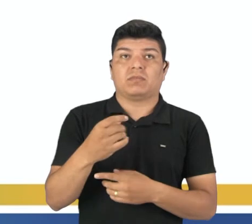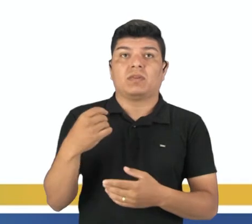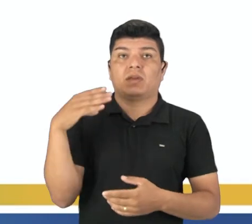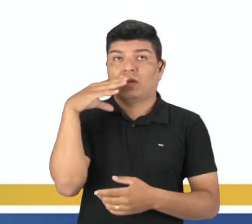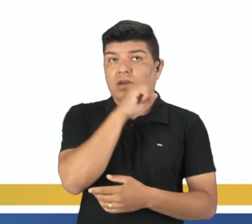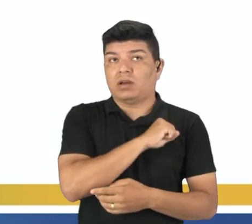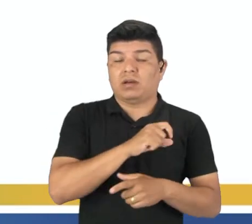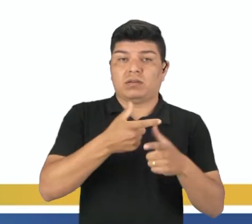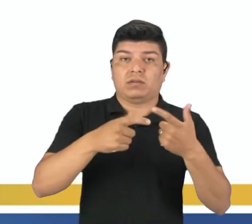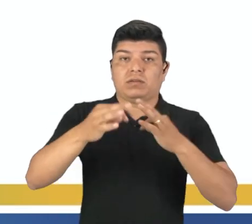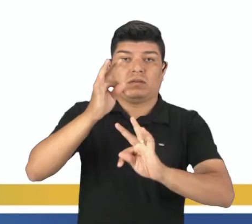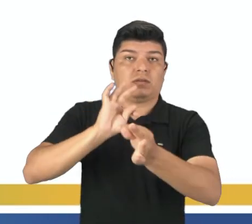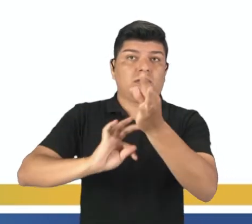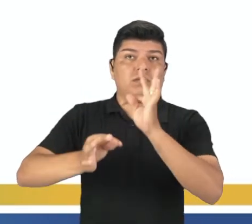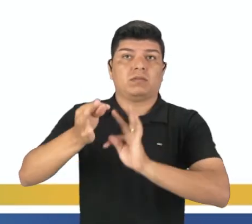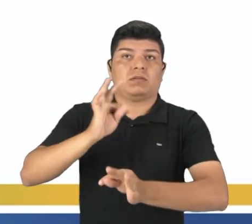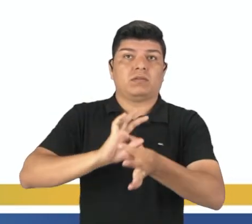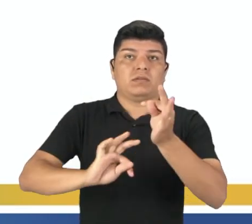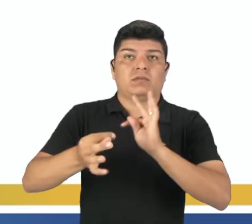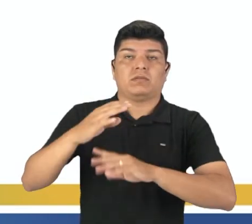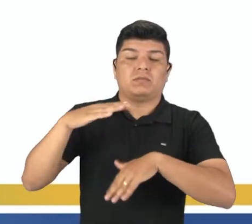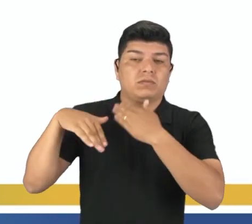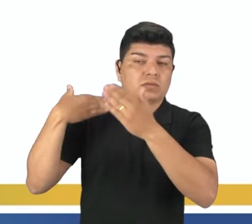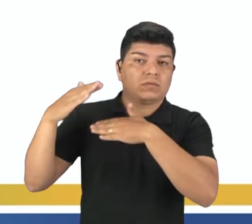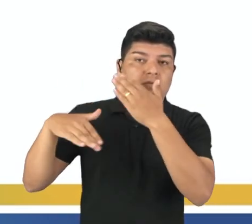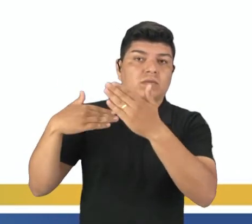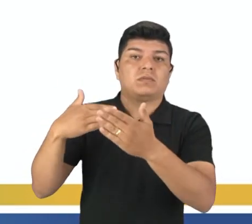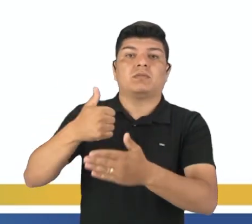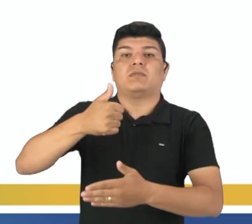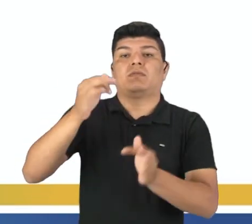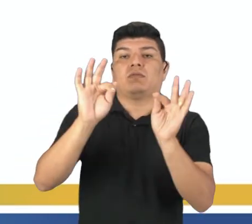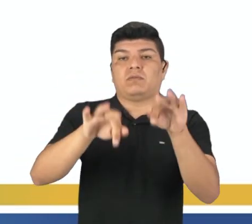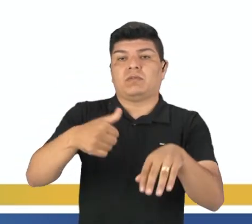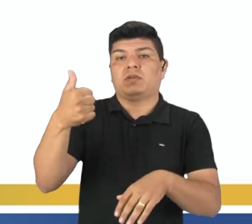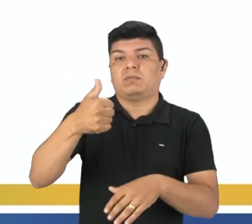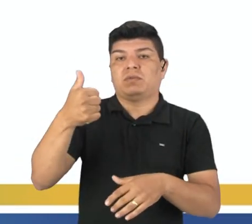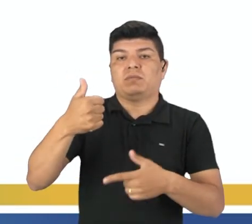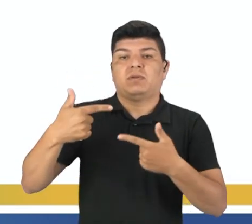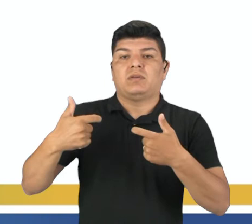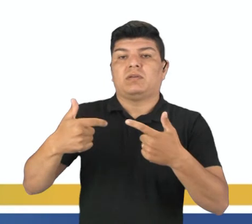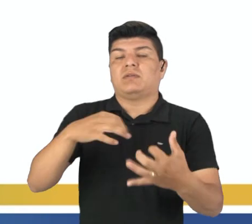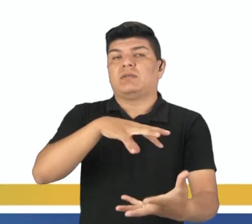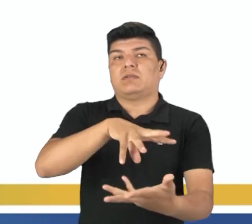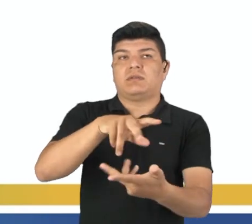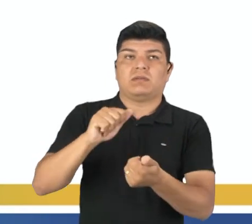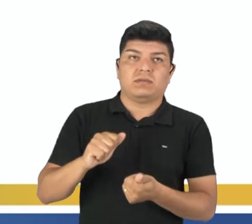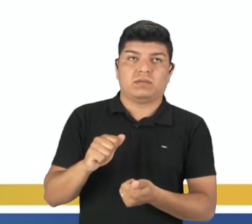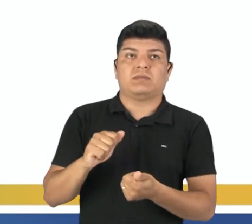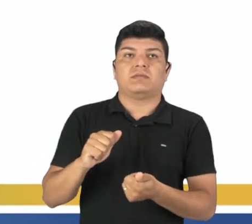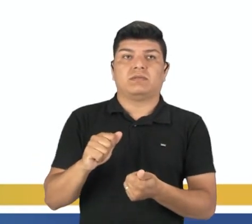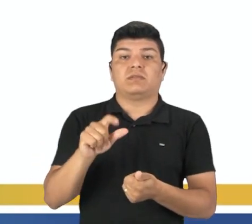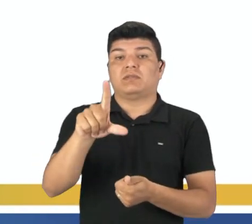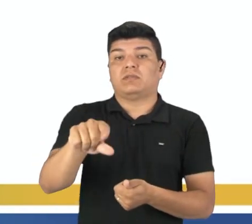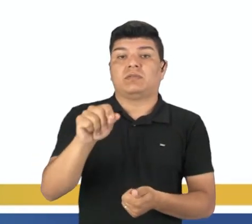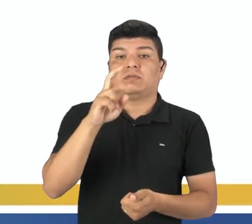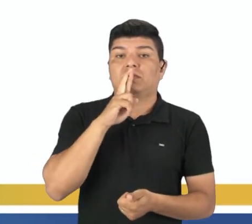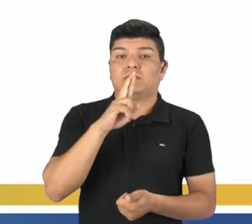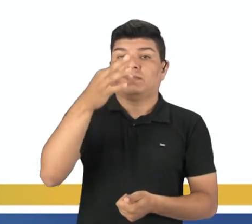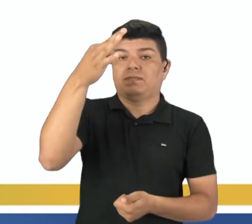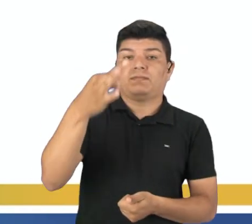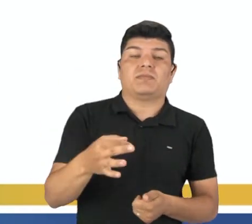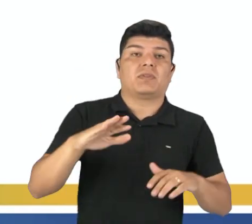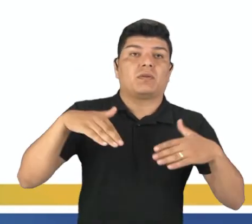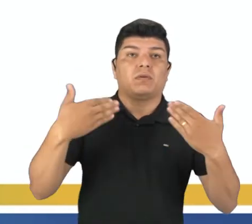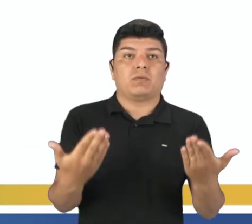Acelerado o crescimento tecnológico que vinha se desenvolvendo desde o final da Primeira Guerra Mundial. Então, assinale a alternativa correta.